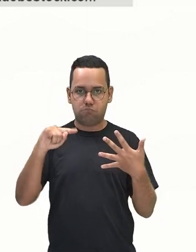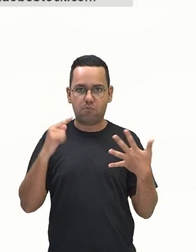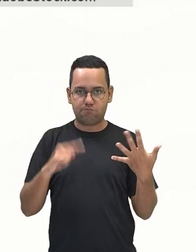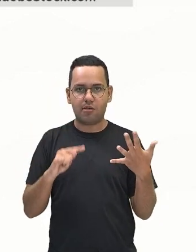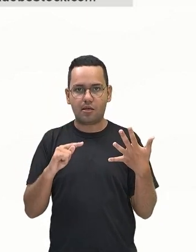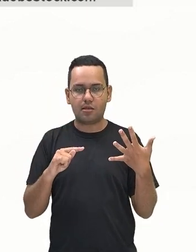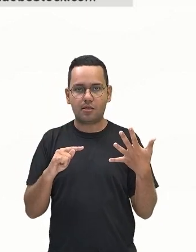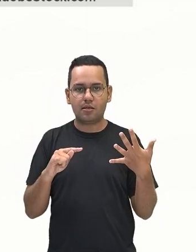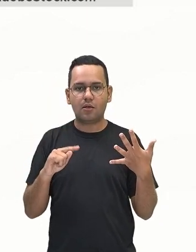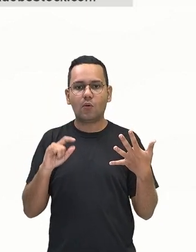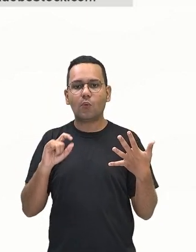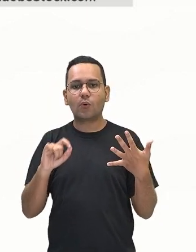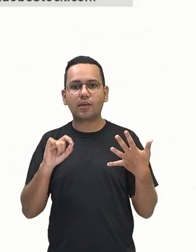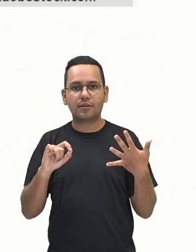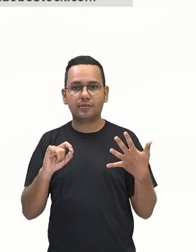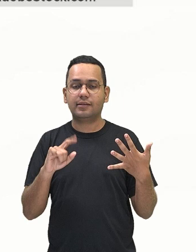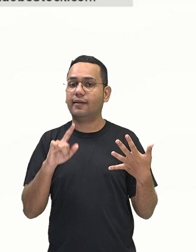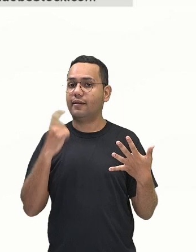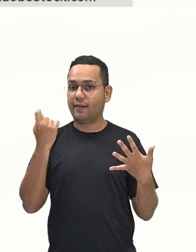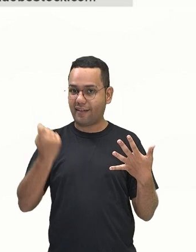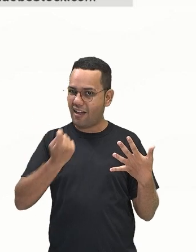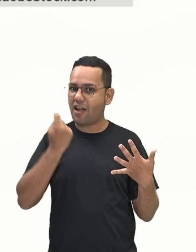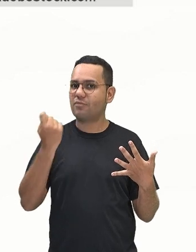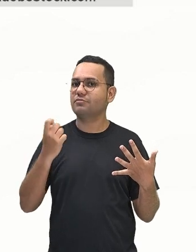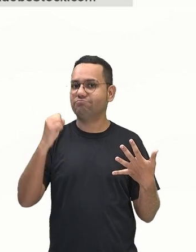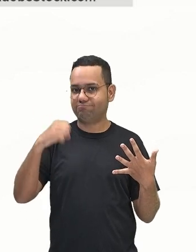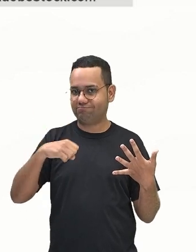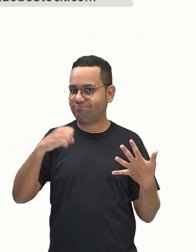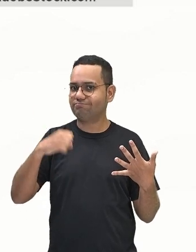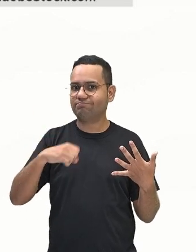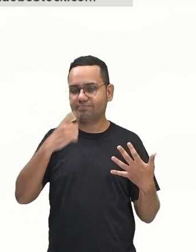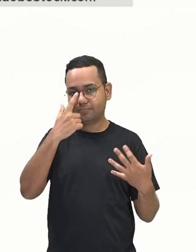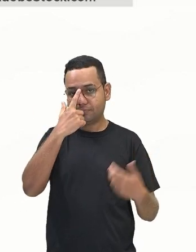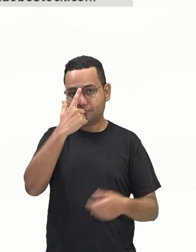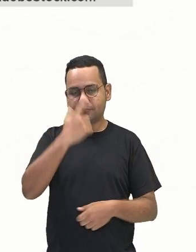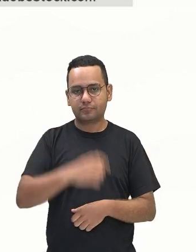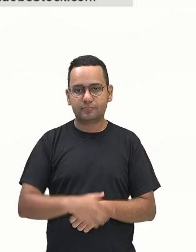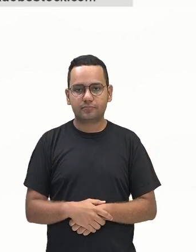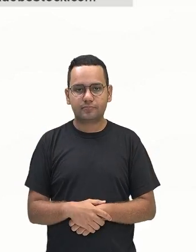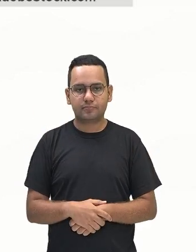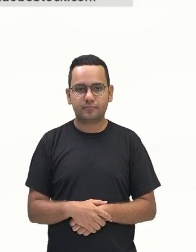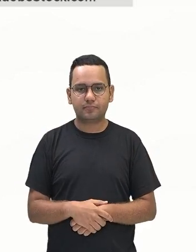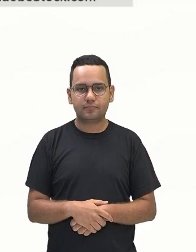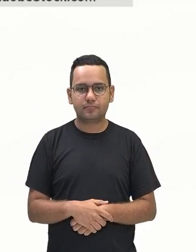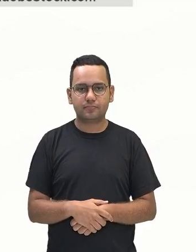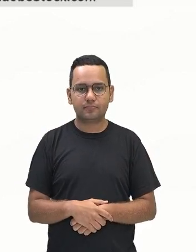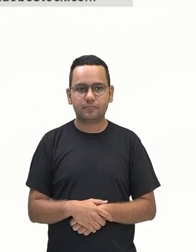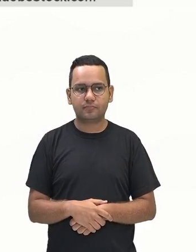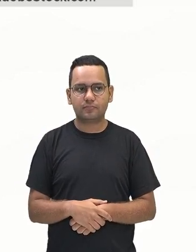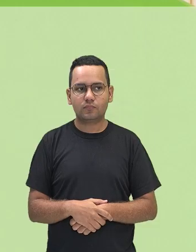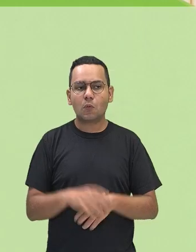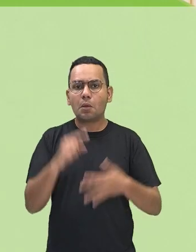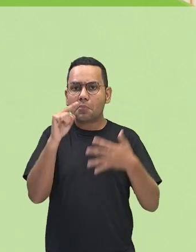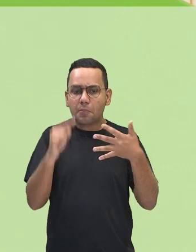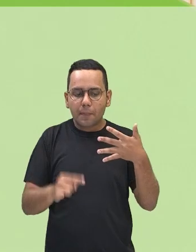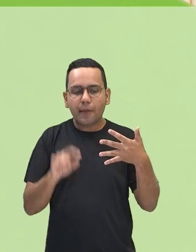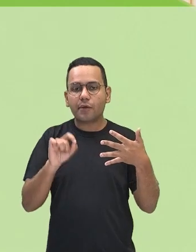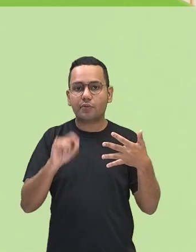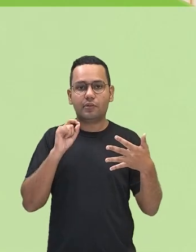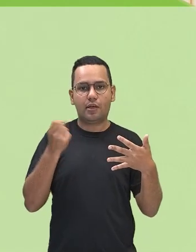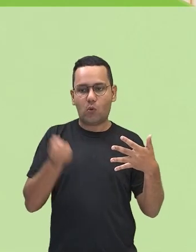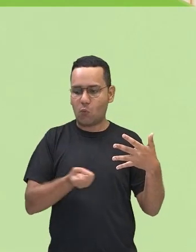vocês, eles são muito graves e todos são consequências do uso excessivo